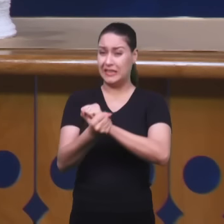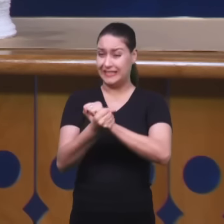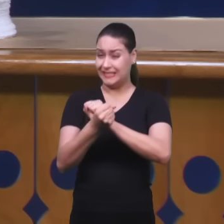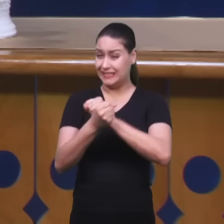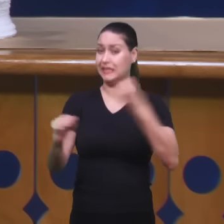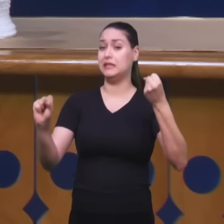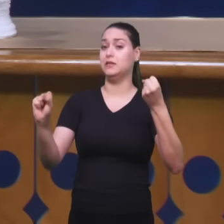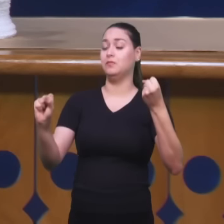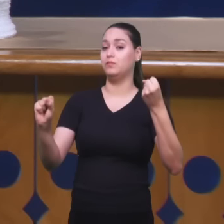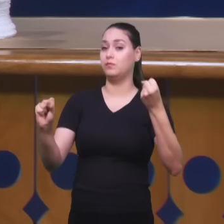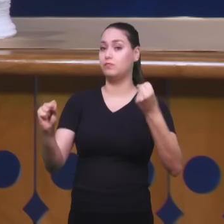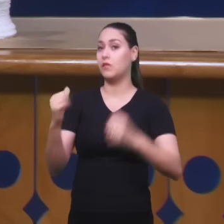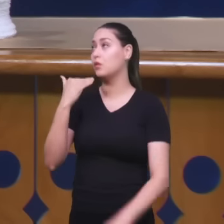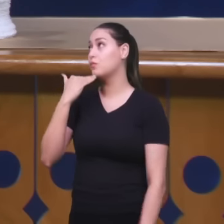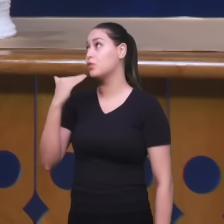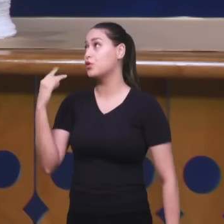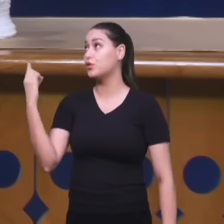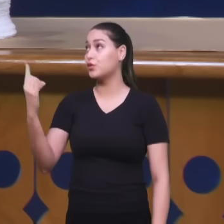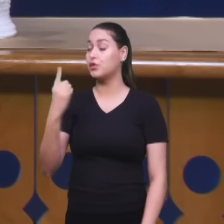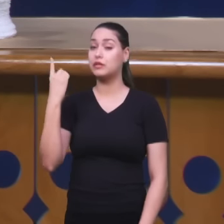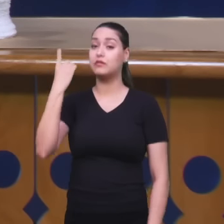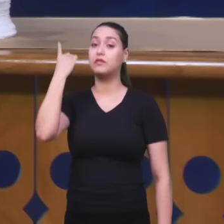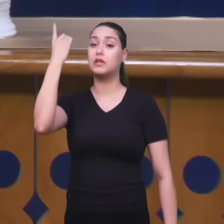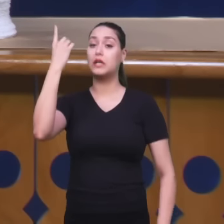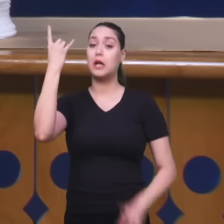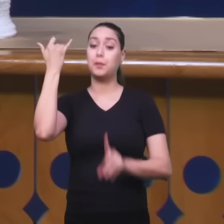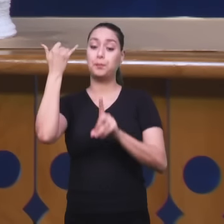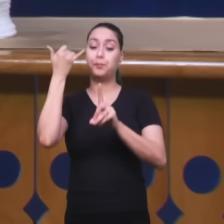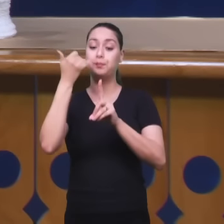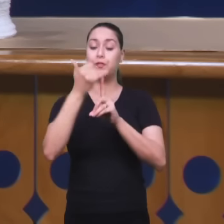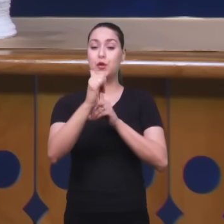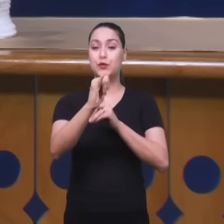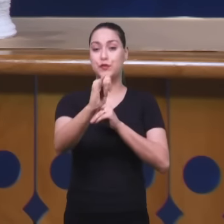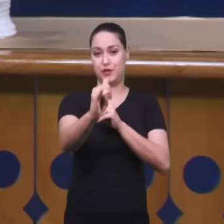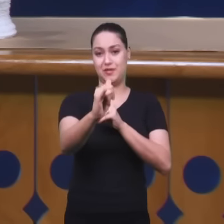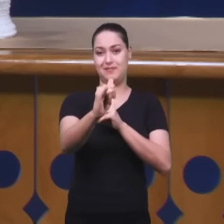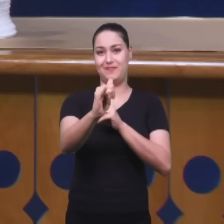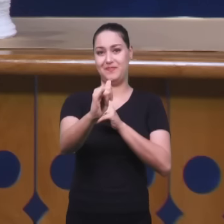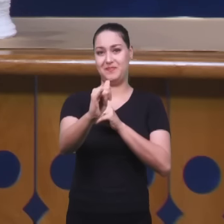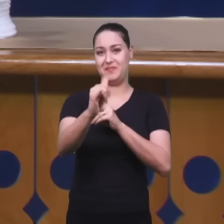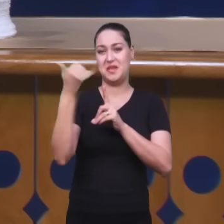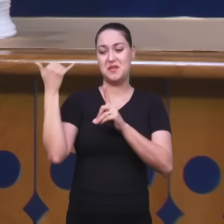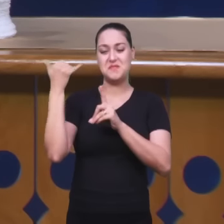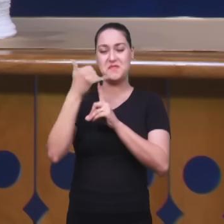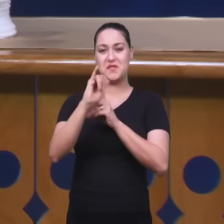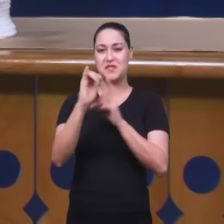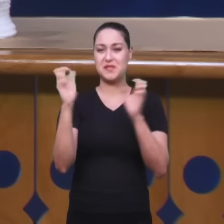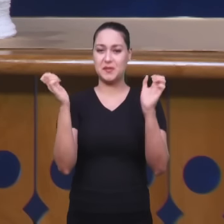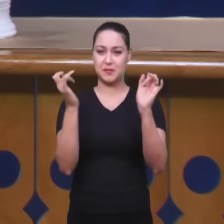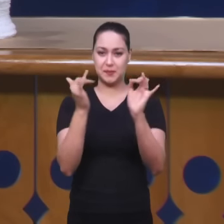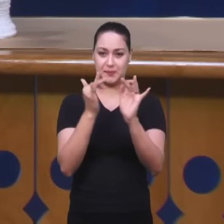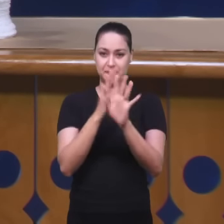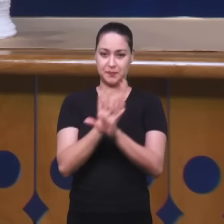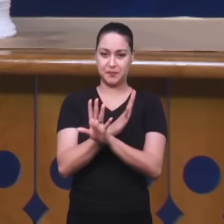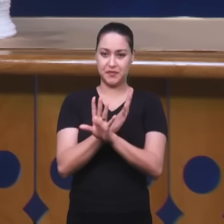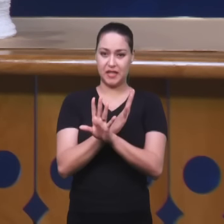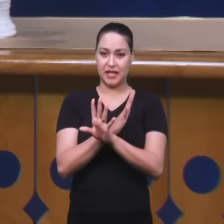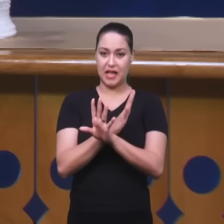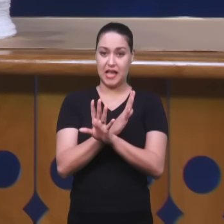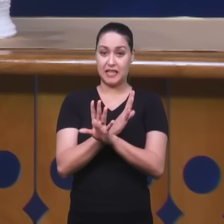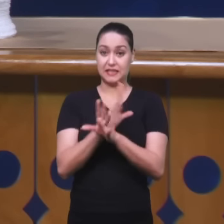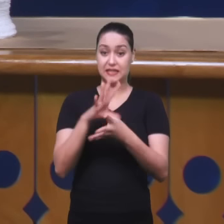Ele estava Profetizando Há uma profecia Gloriosa Sobre aquele Que pode Tirar a